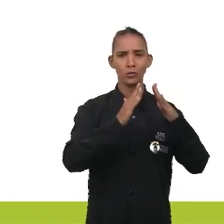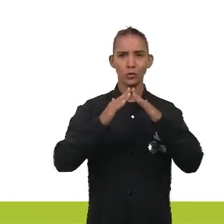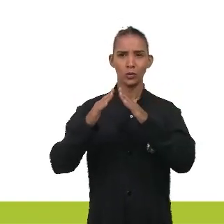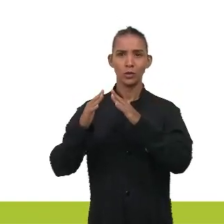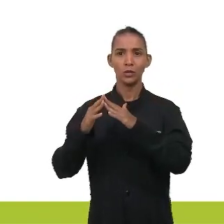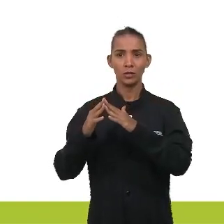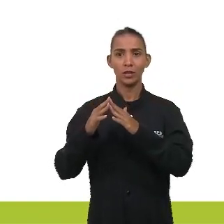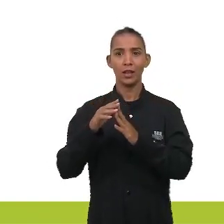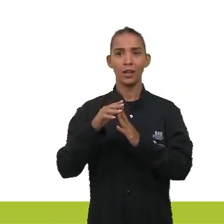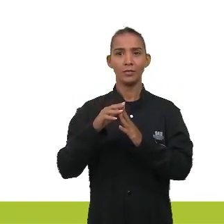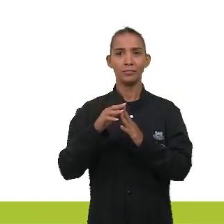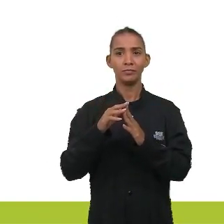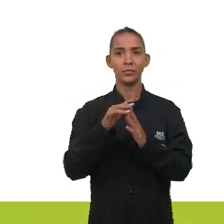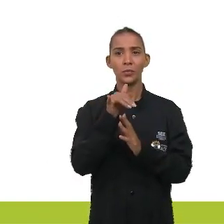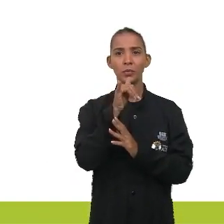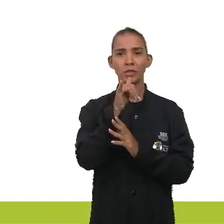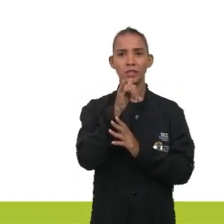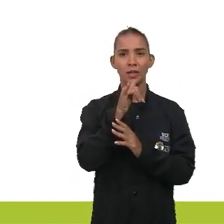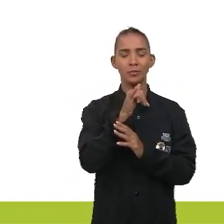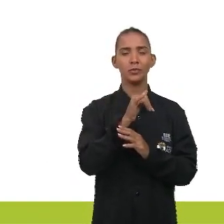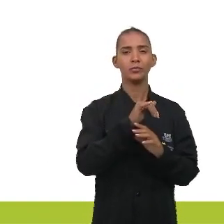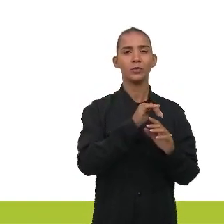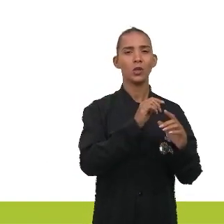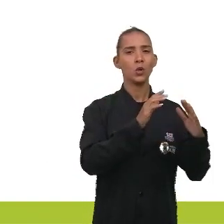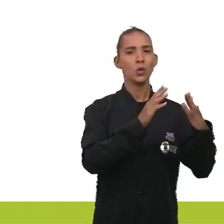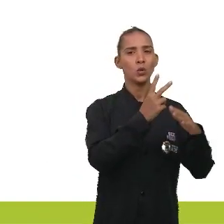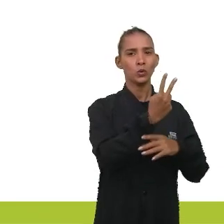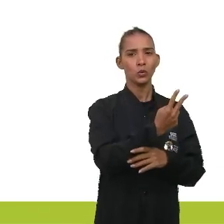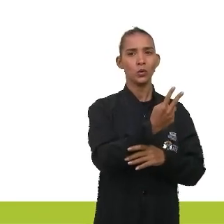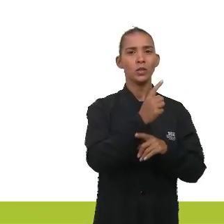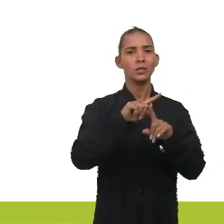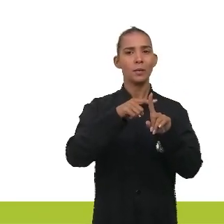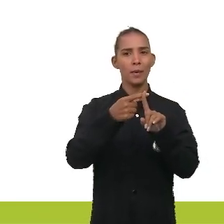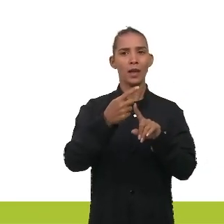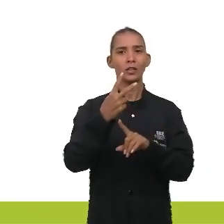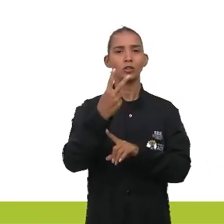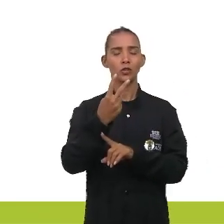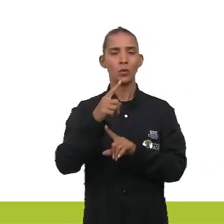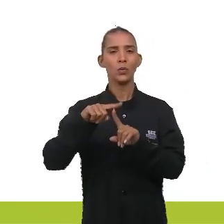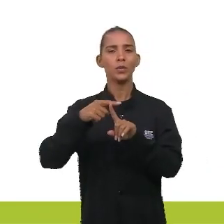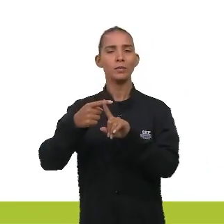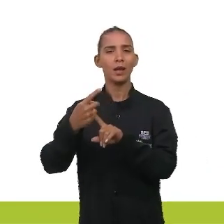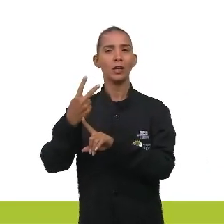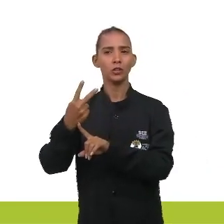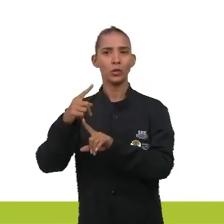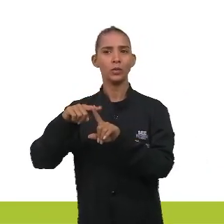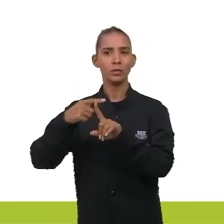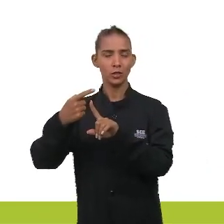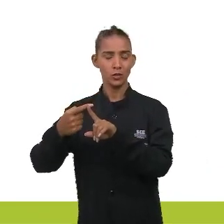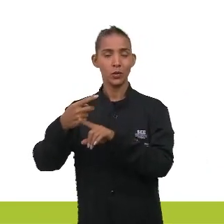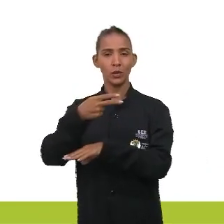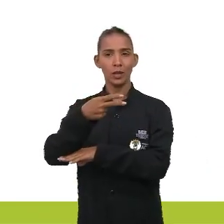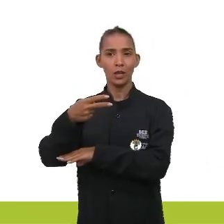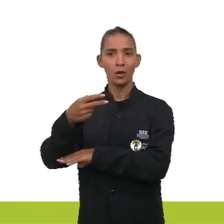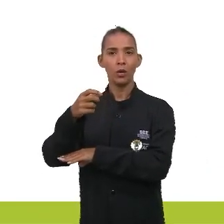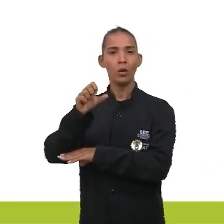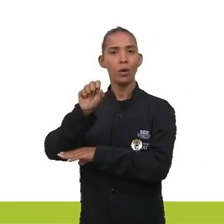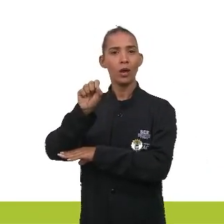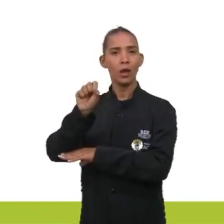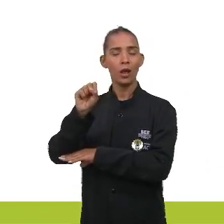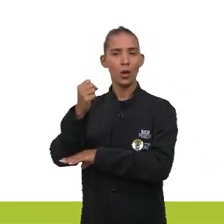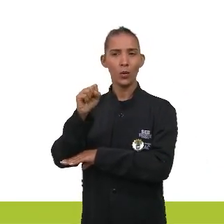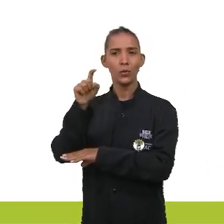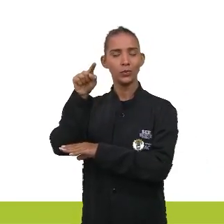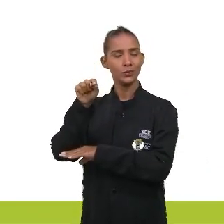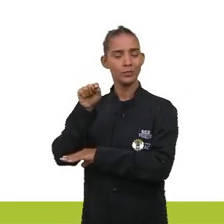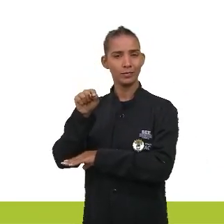5, 6, 7, 8 objetos. Então, 8 fatorial dividido para